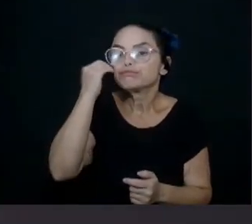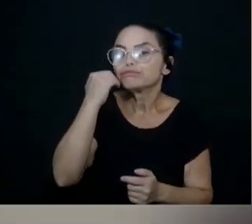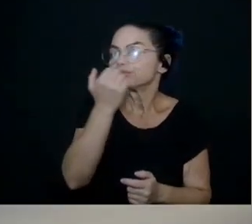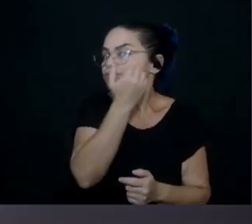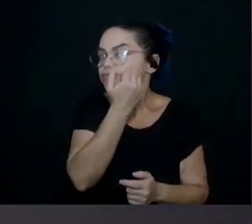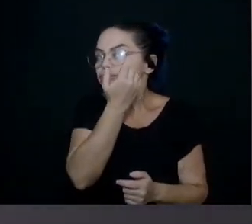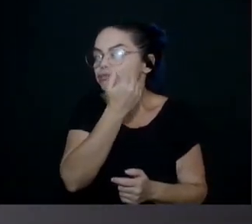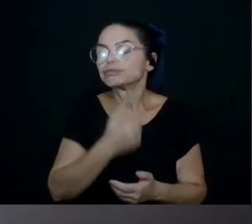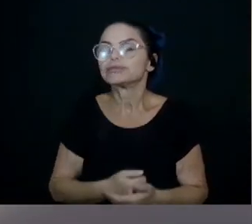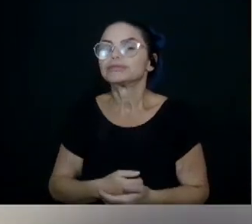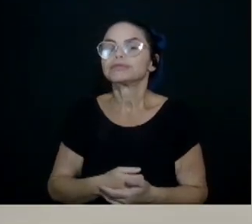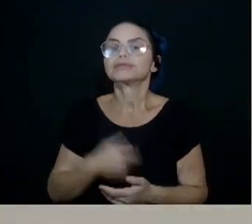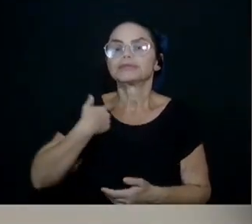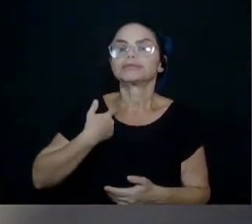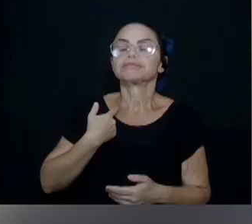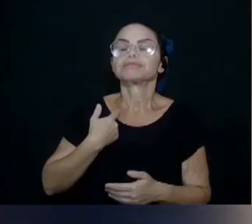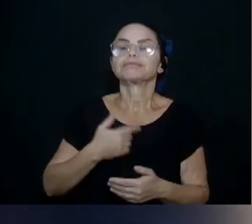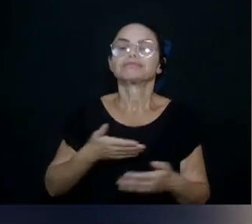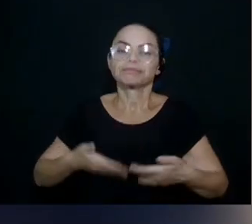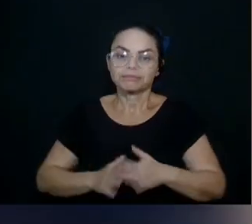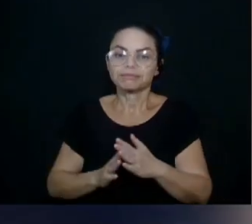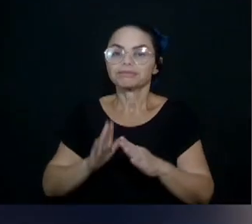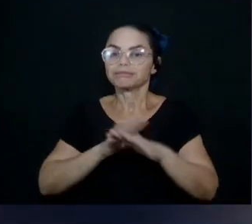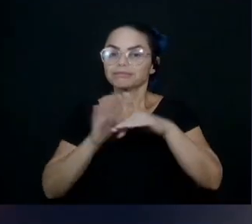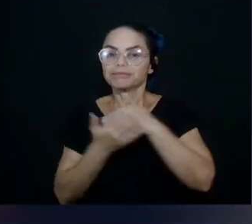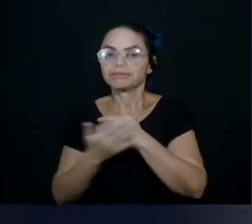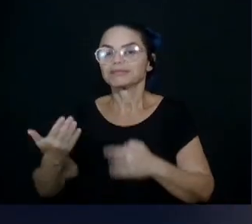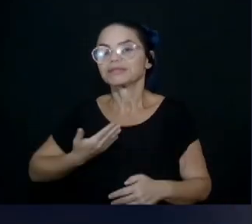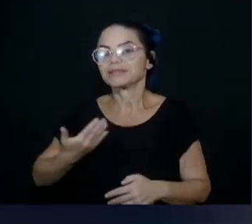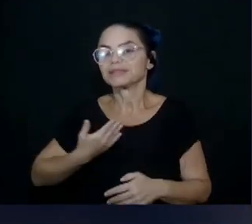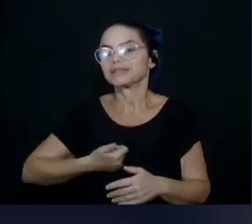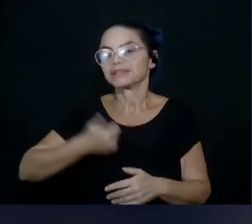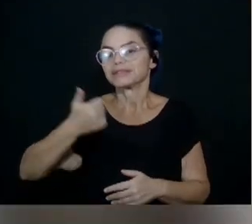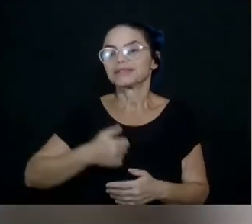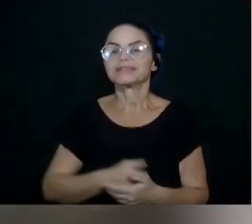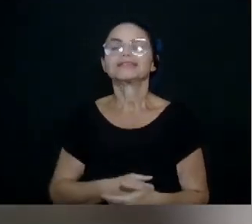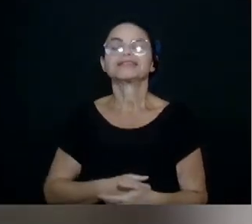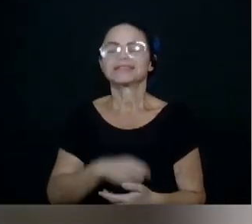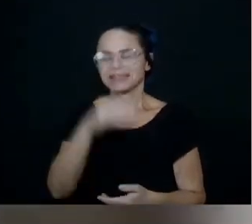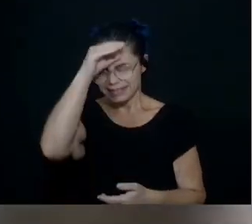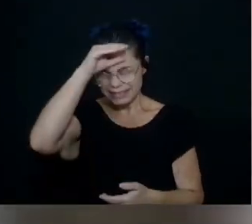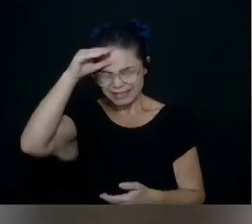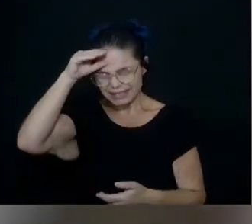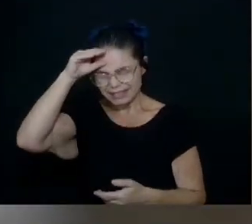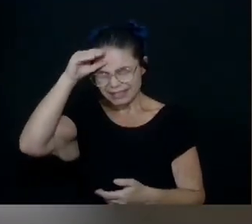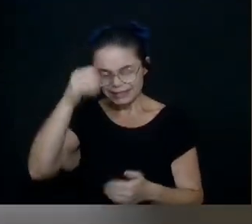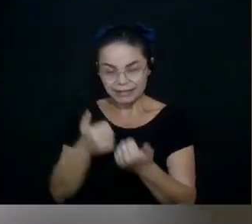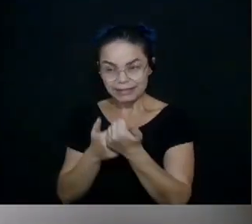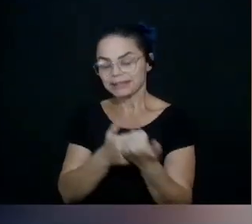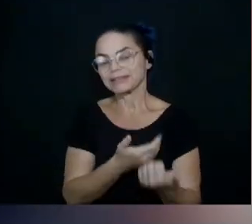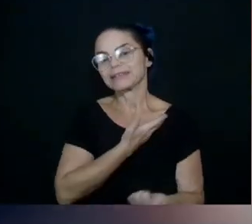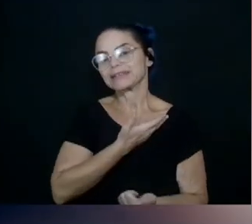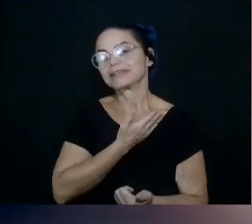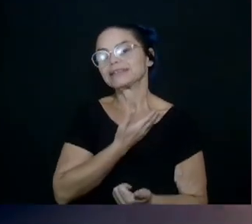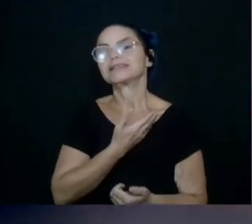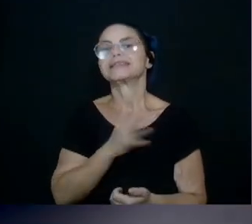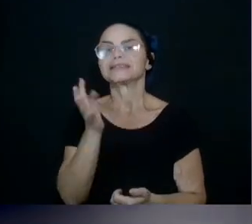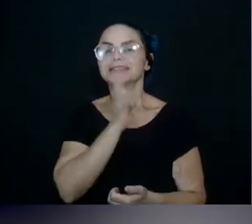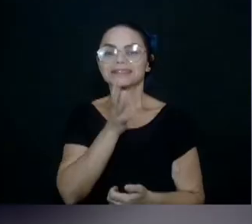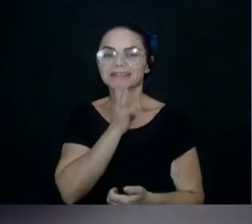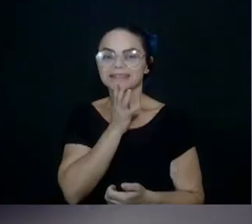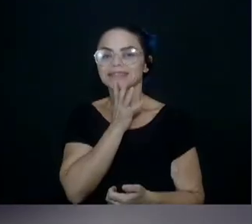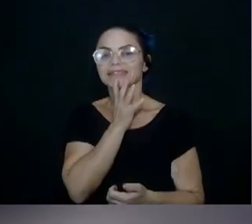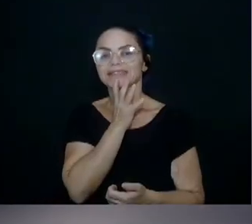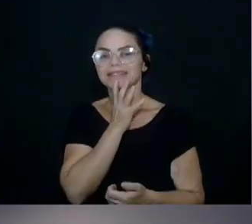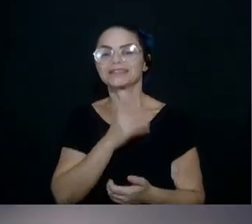bairro? Sou nascido aqui no bairro. E aí, os amigos foram os primeiros clientes ou não? A gente teve bastante apoio de amigos, conhecidos, aqueles